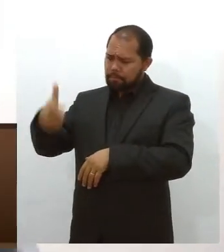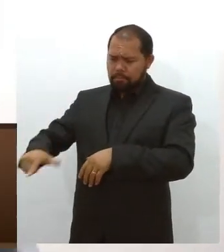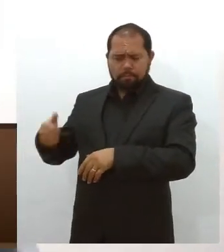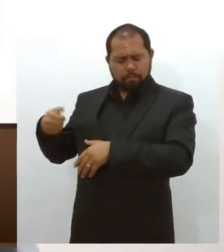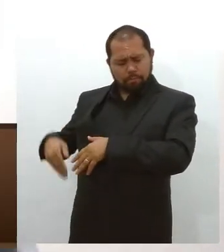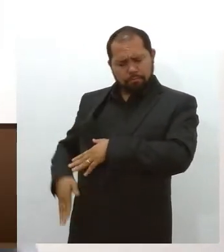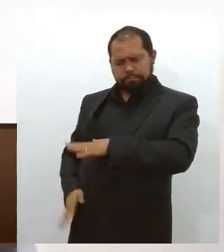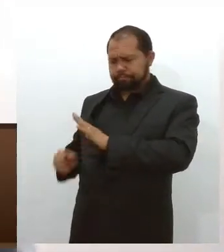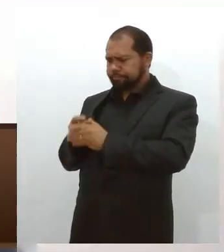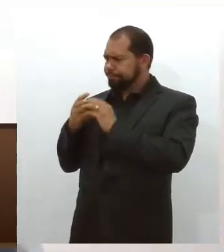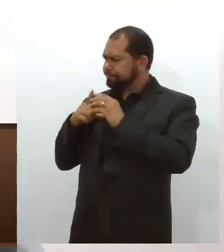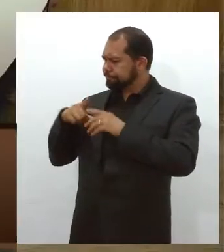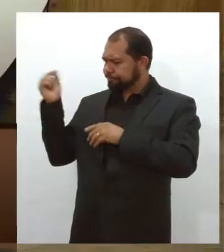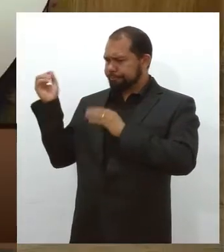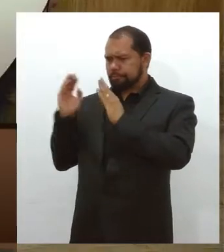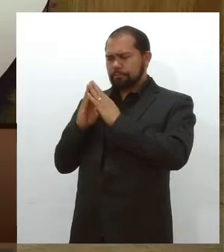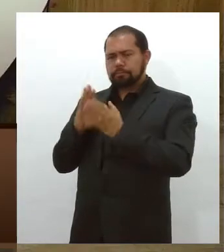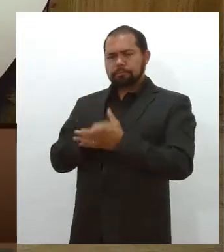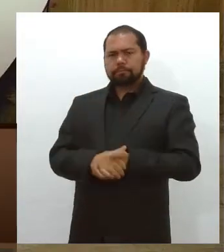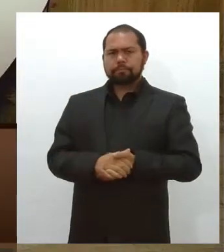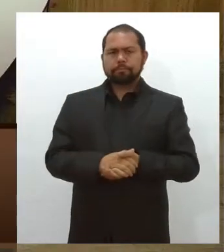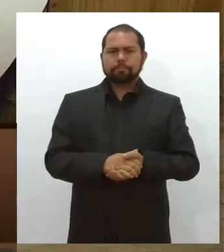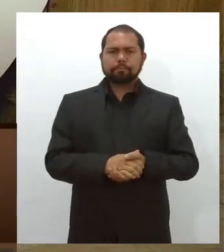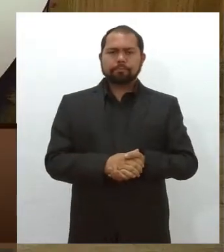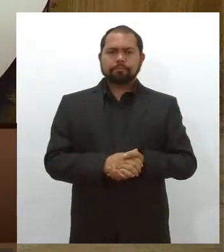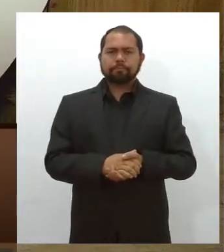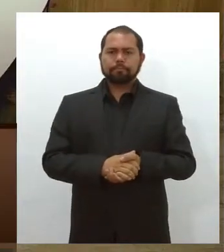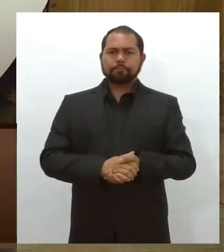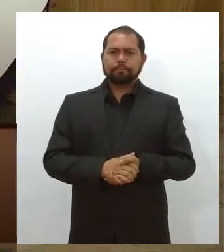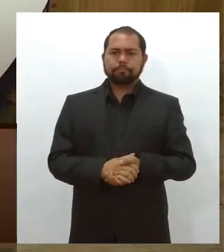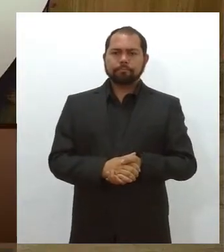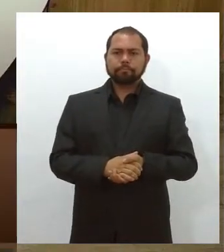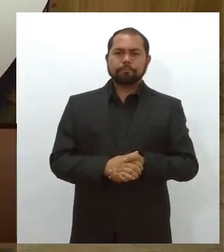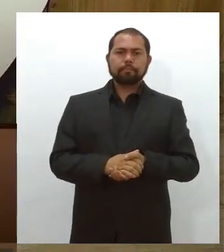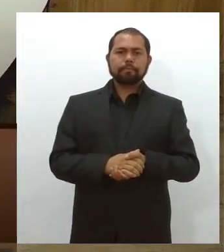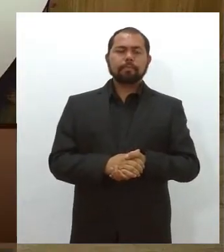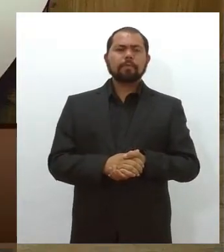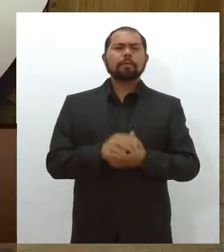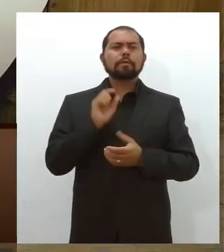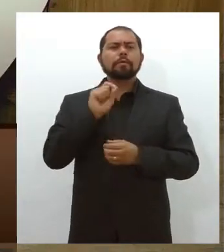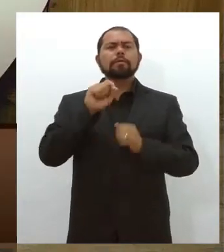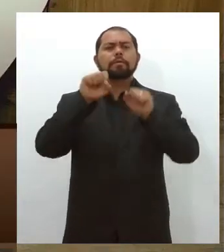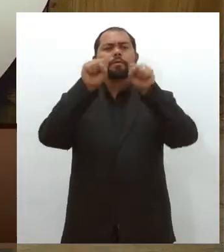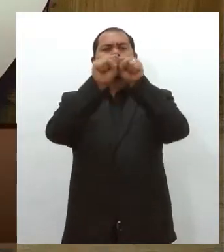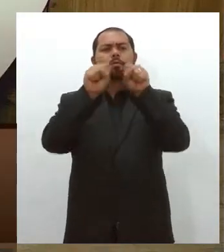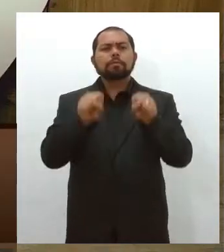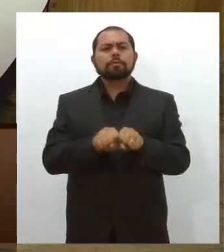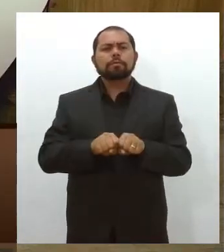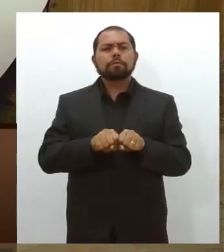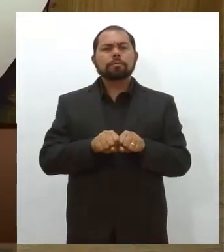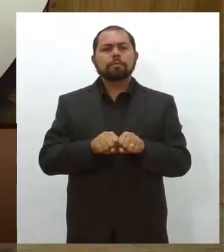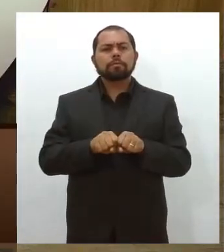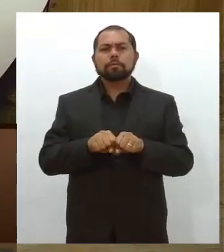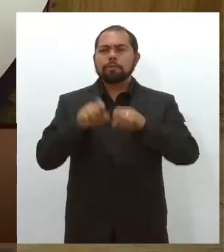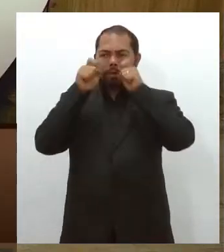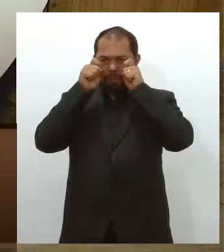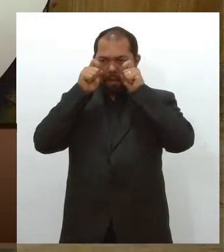esteja. Ô Marcelo, o que é o sistema de alerta de desinformação? Explica um pouquinho para a